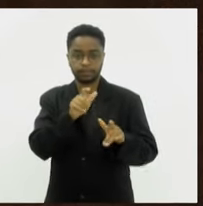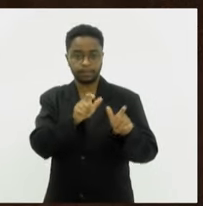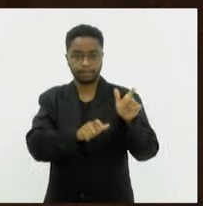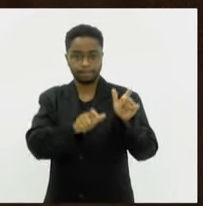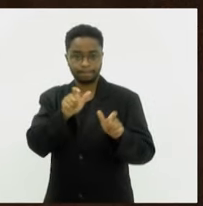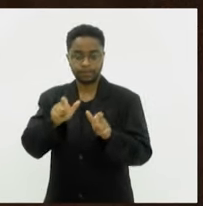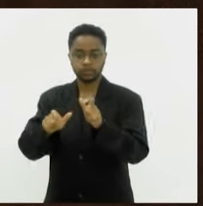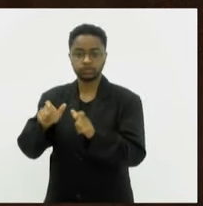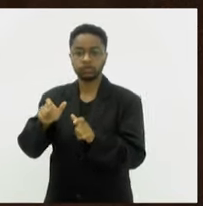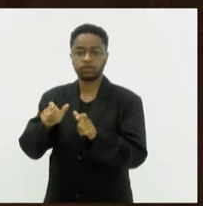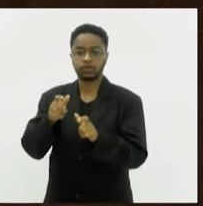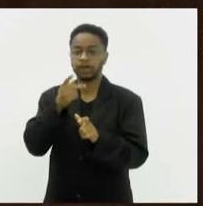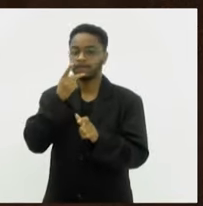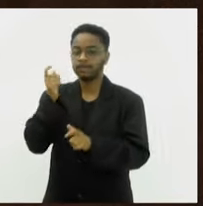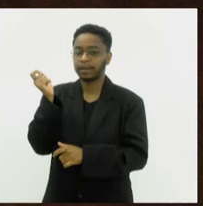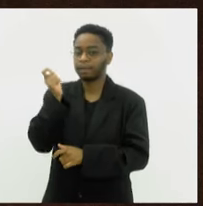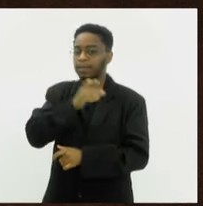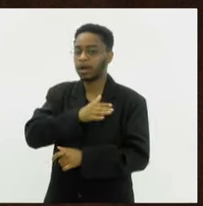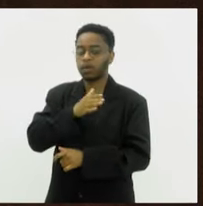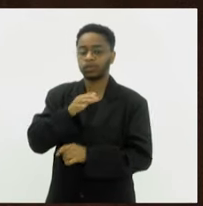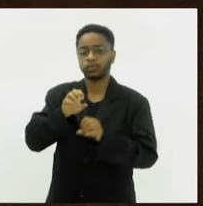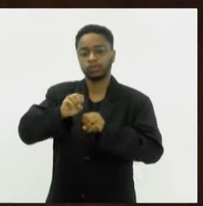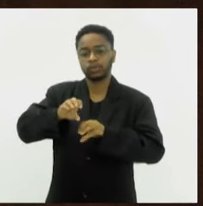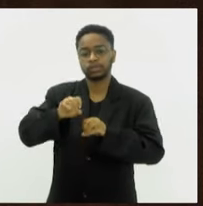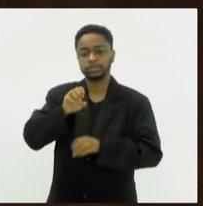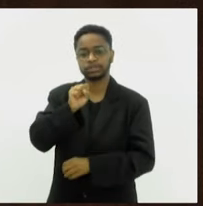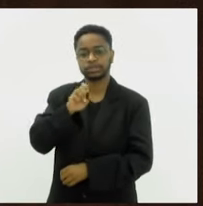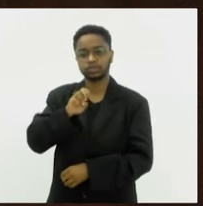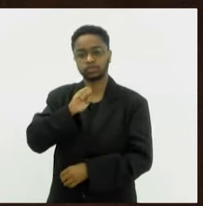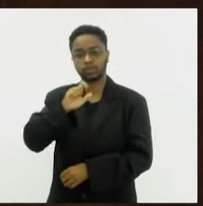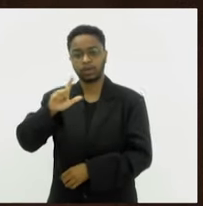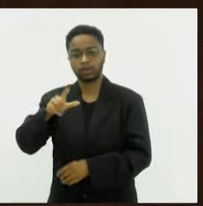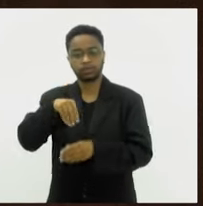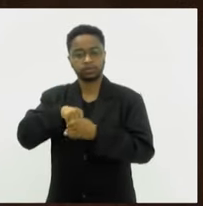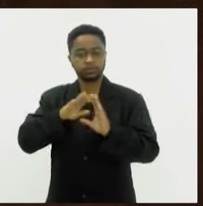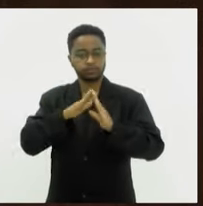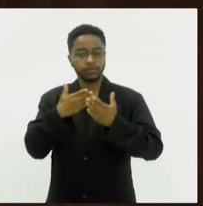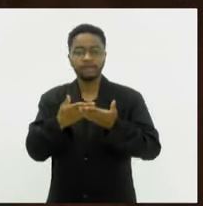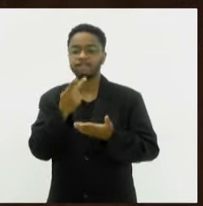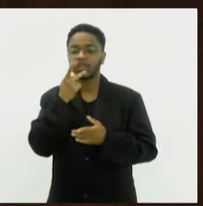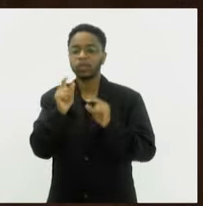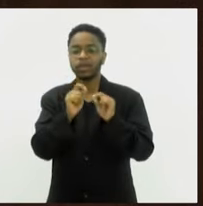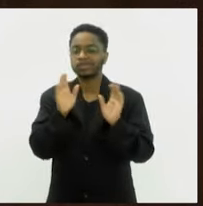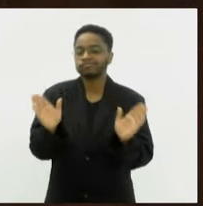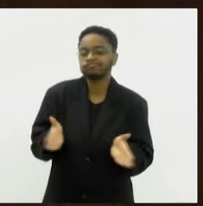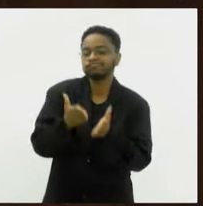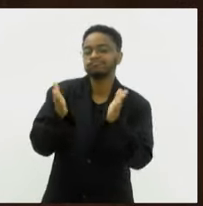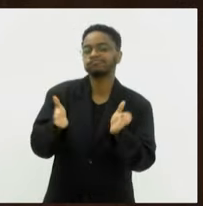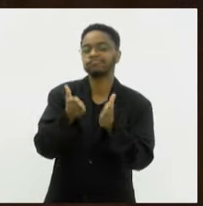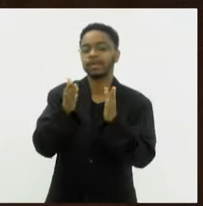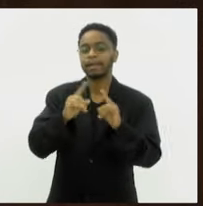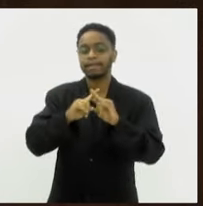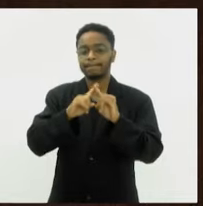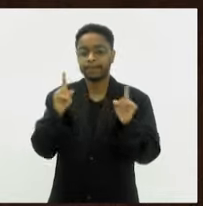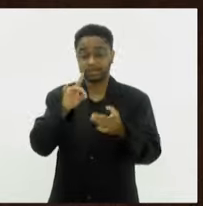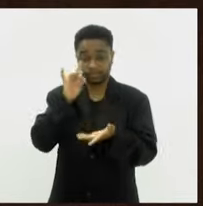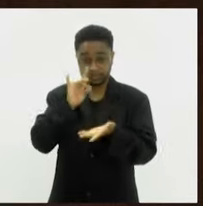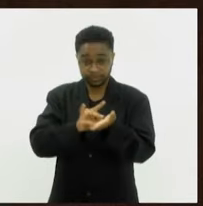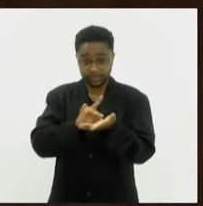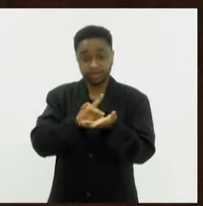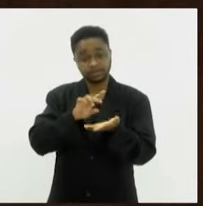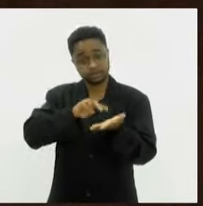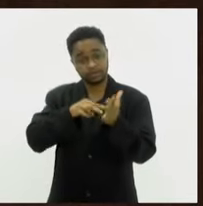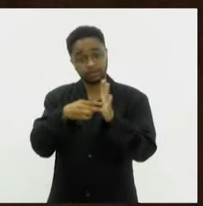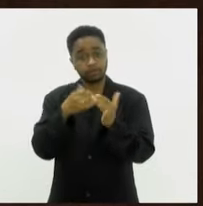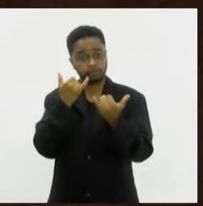pessoas condenam a educação sexual nas escolas, dizendo que isso é uma licenciosidade, quando, na verdade, é